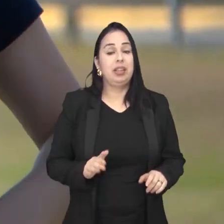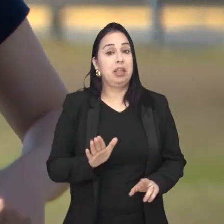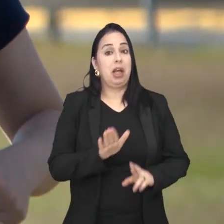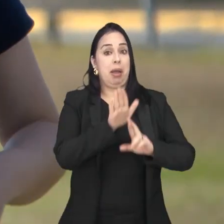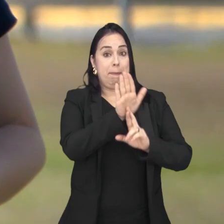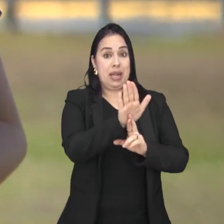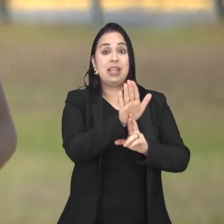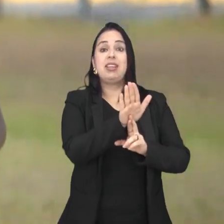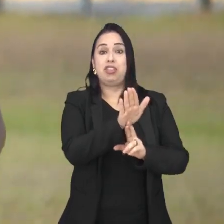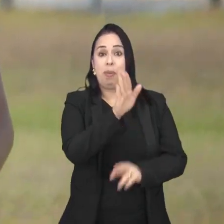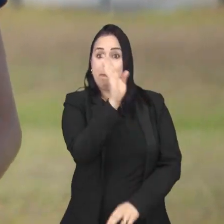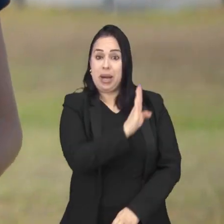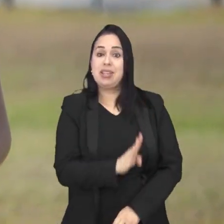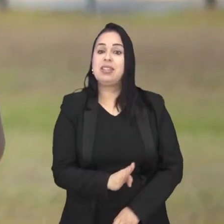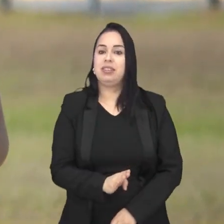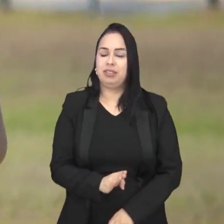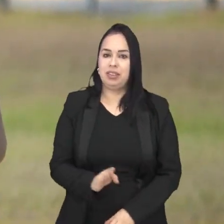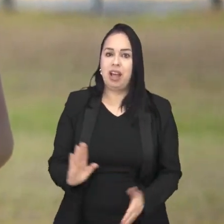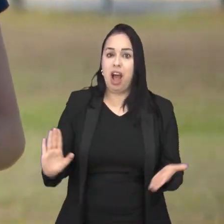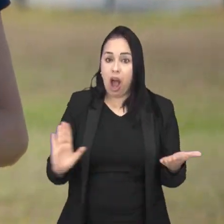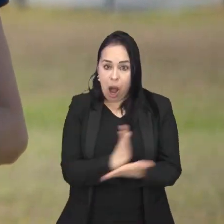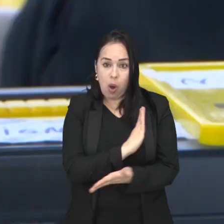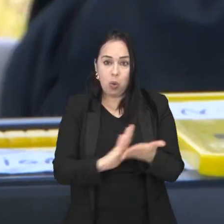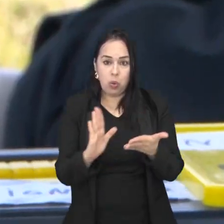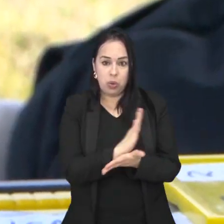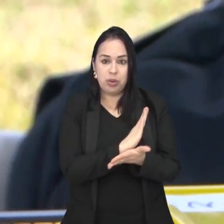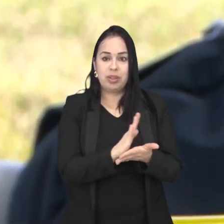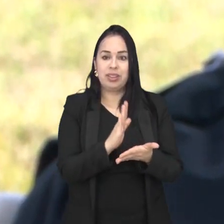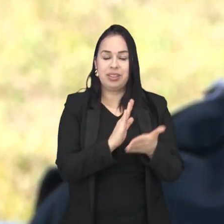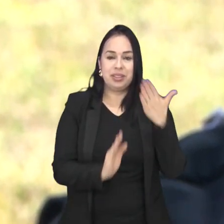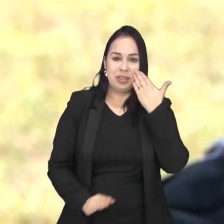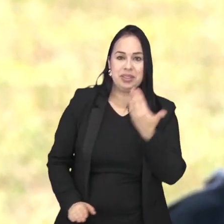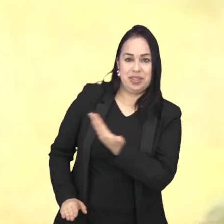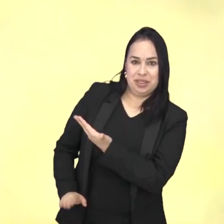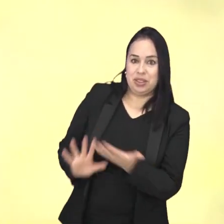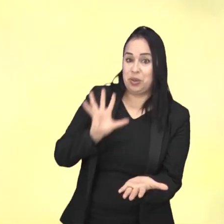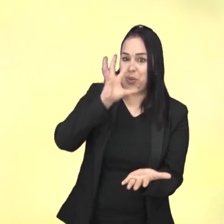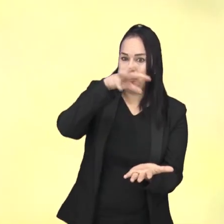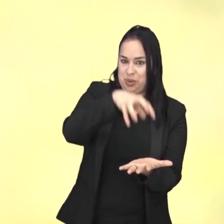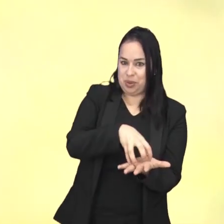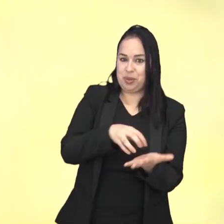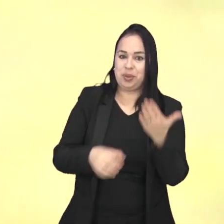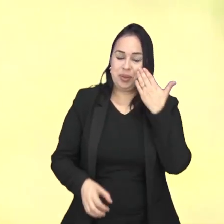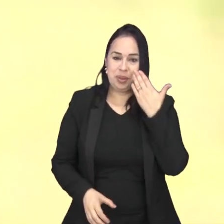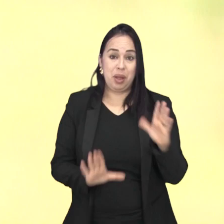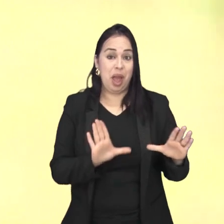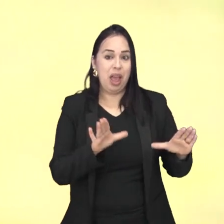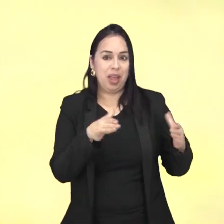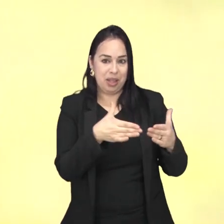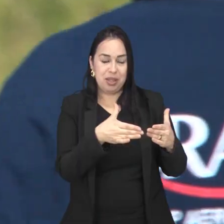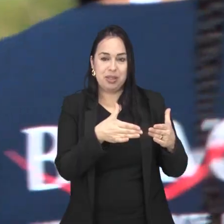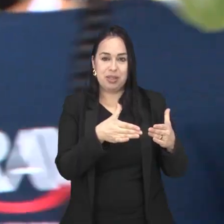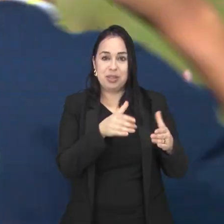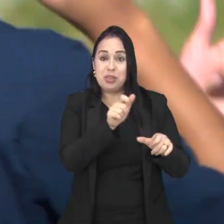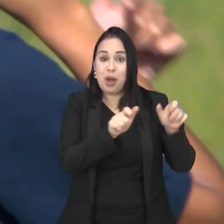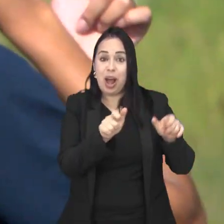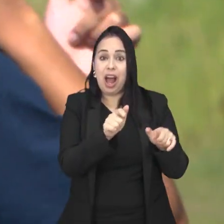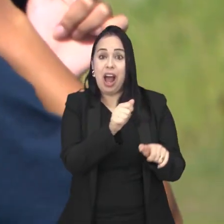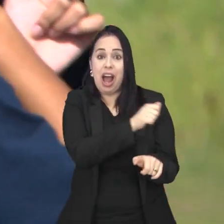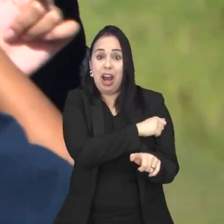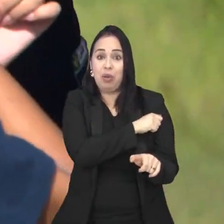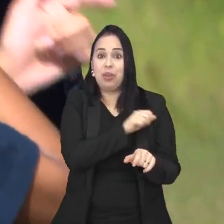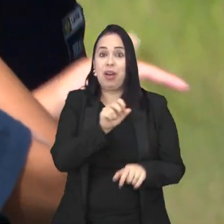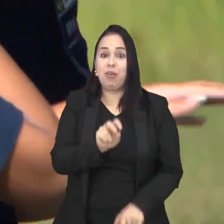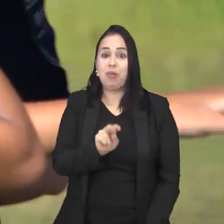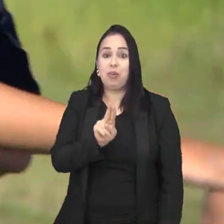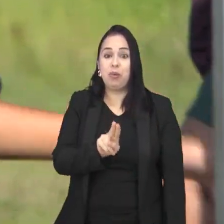E teve representante brasileiro na atividade. Alguns deles são da Bravo Aerospace Team, equipe